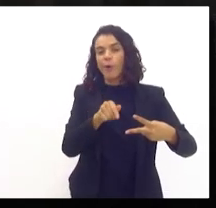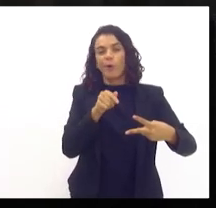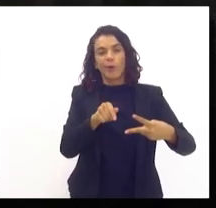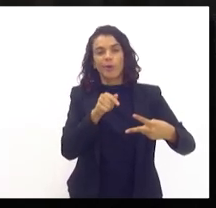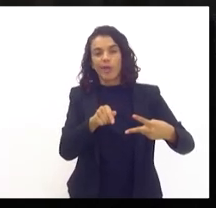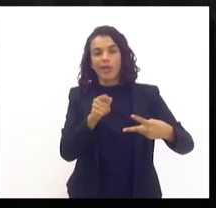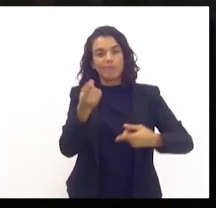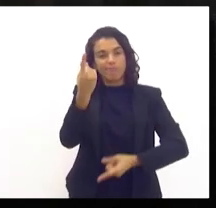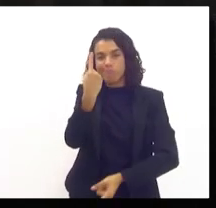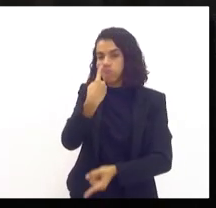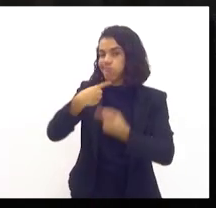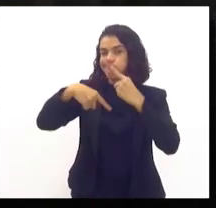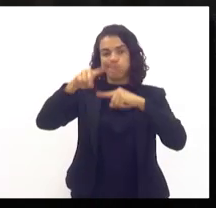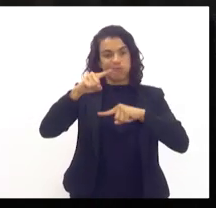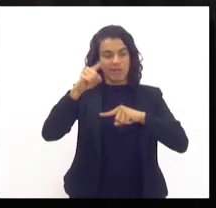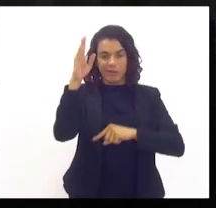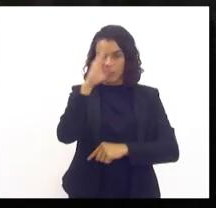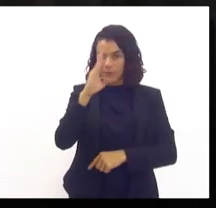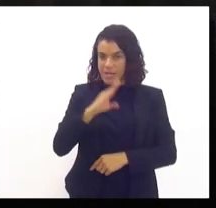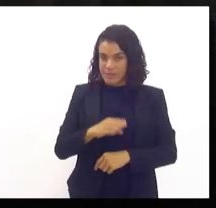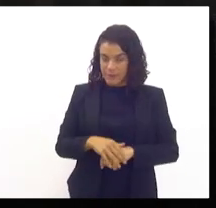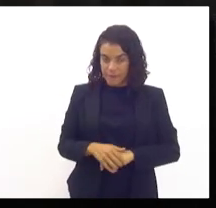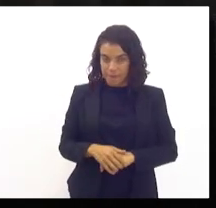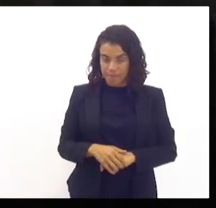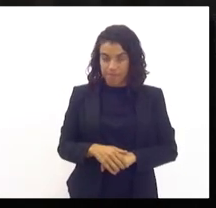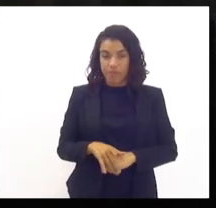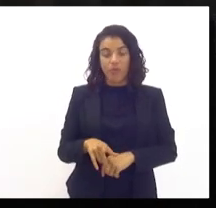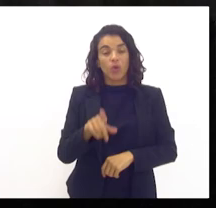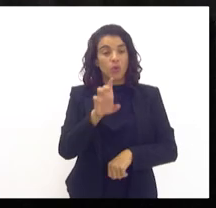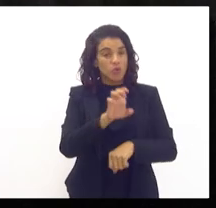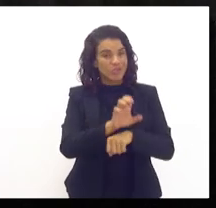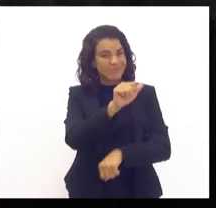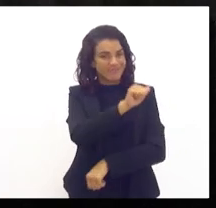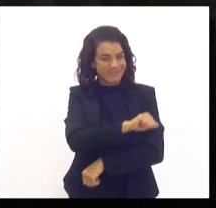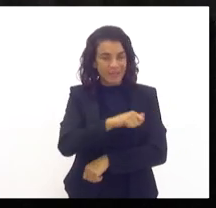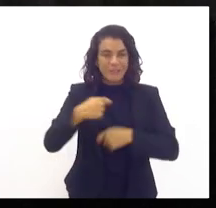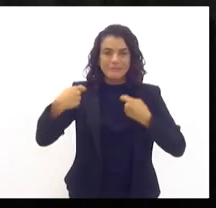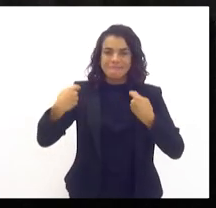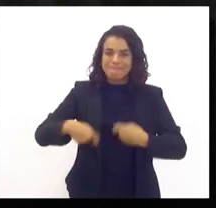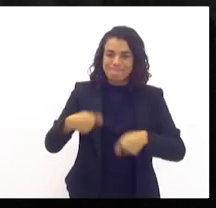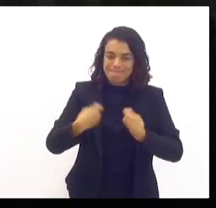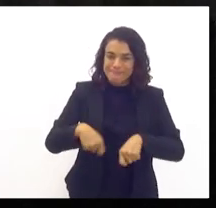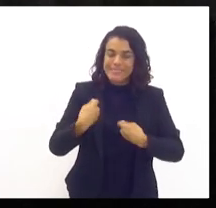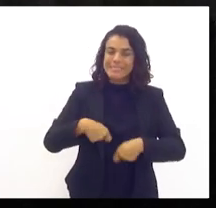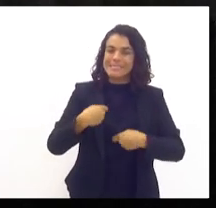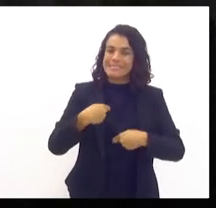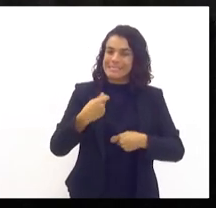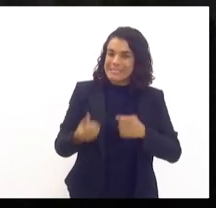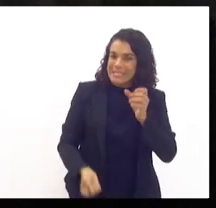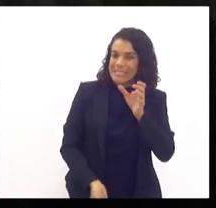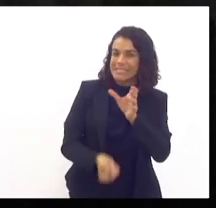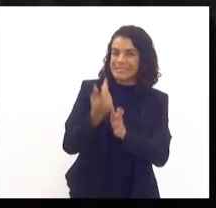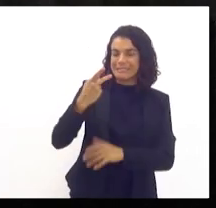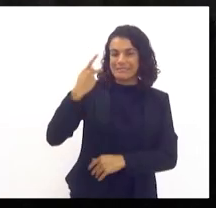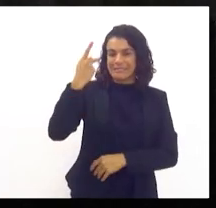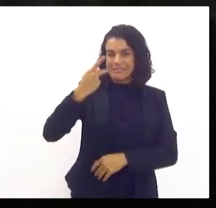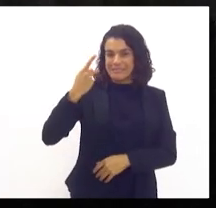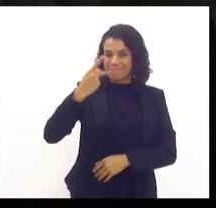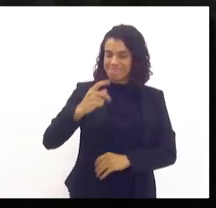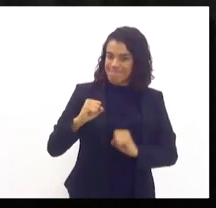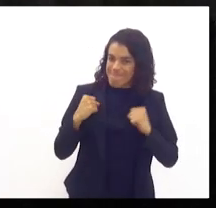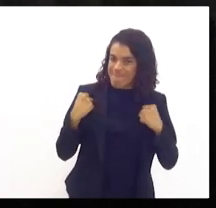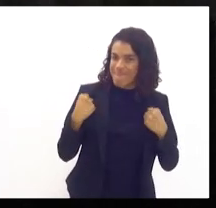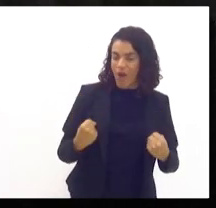da reconstrução do Brasil. E o Estado do Rio precisa construir uma política forte nesse